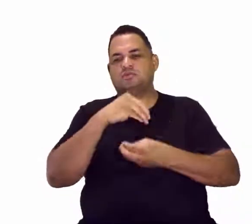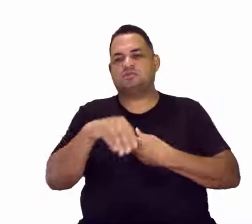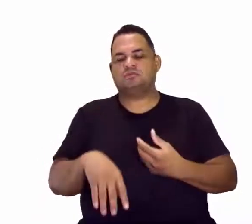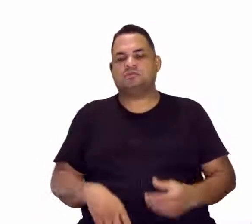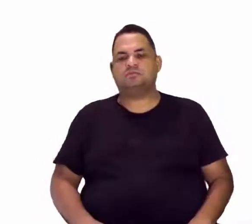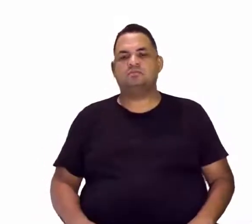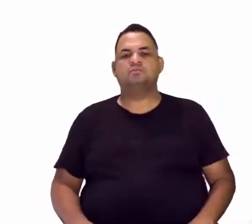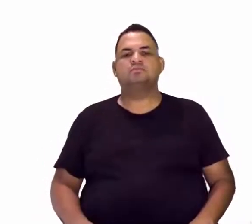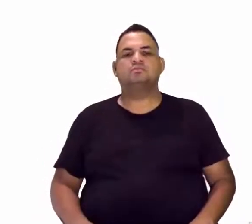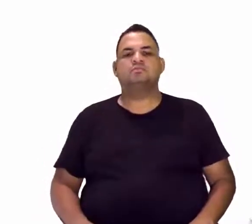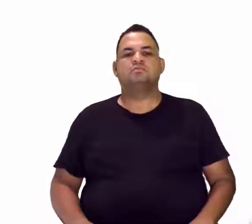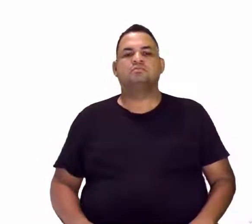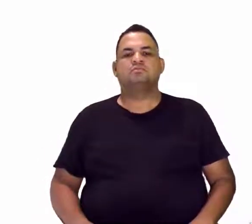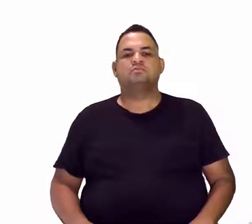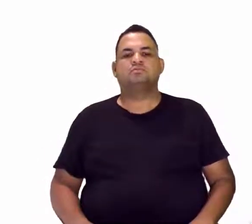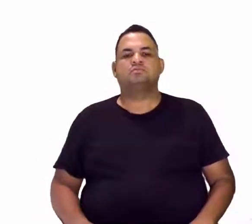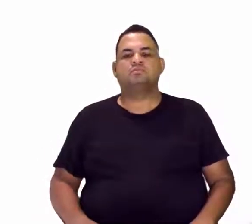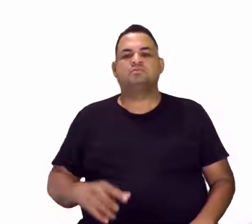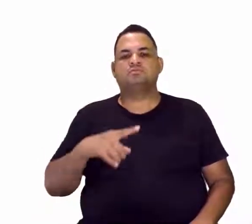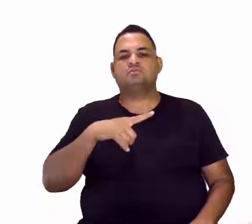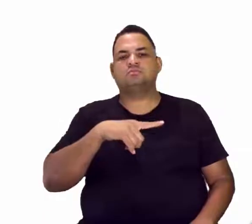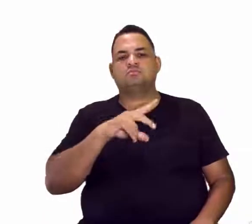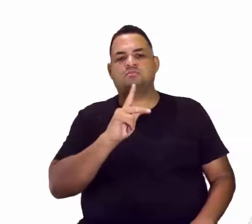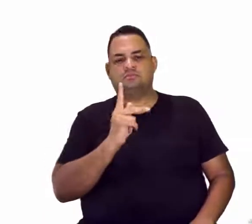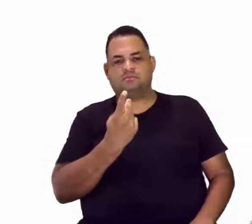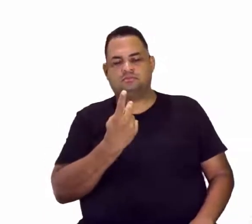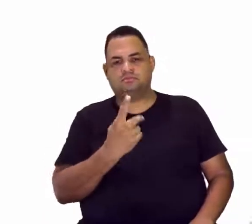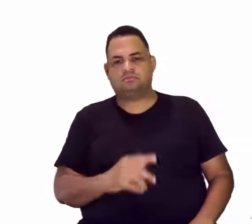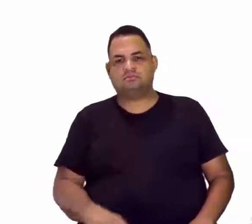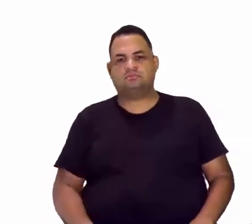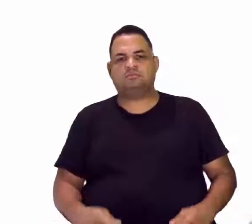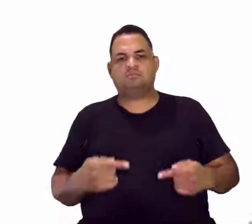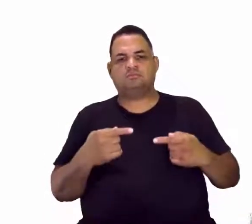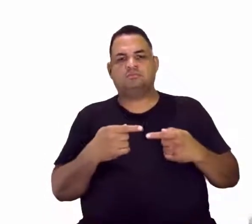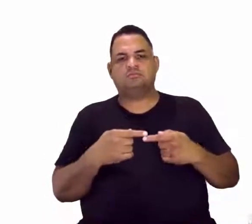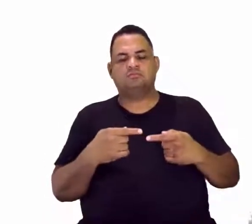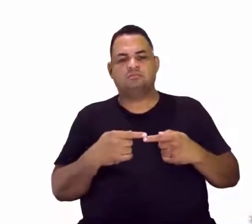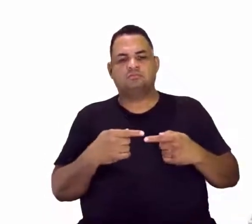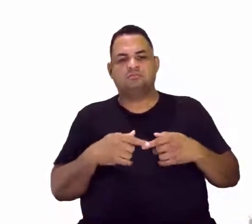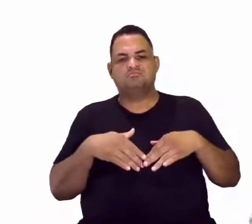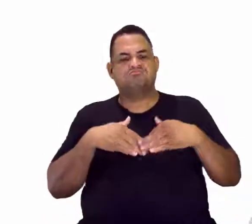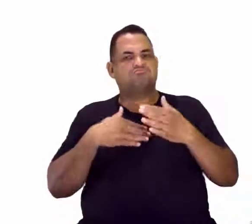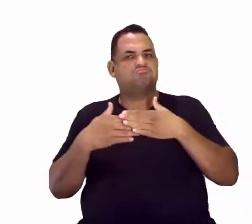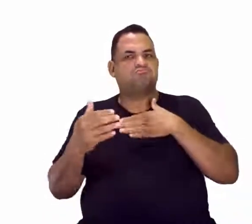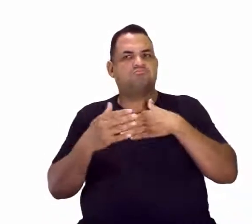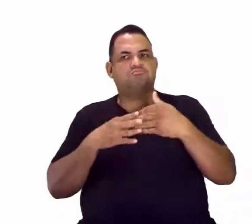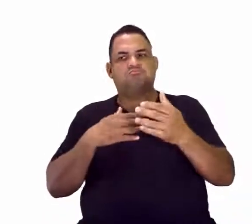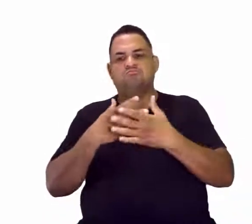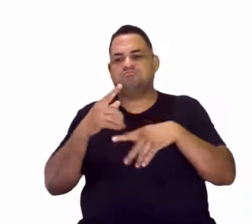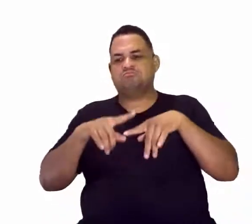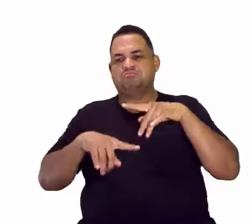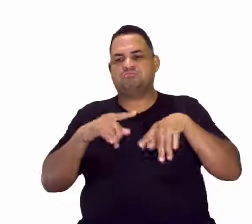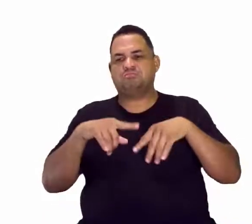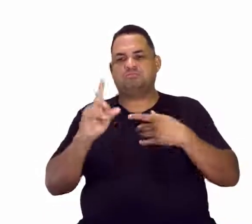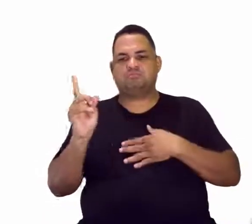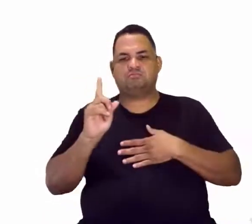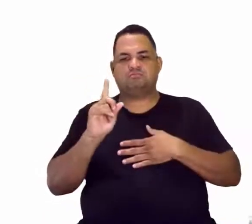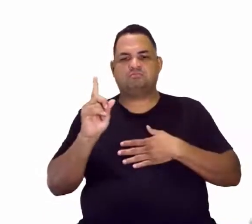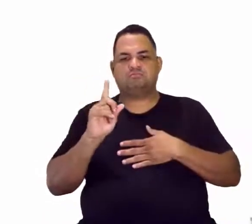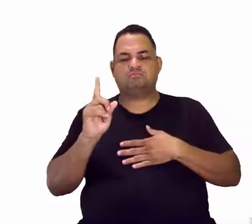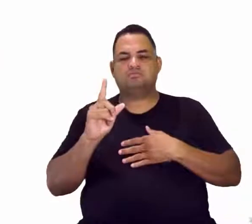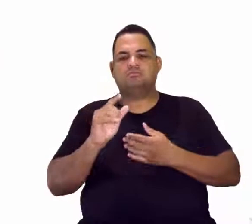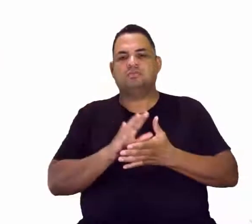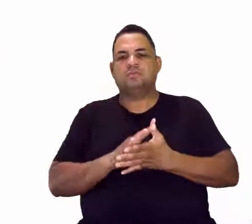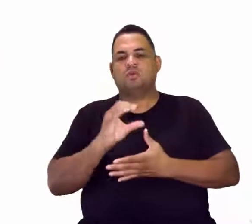composto. Então, a gente vai ter lá o hidrogênio ligado a qualquer elemento que não seja